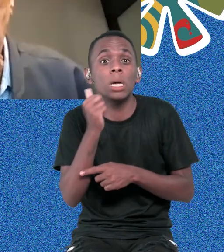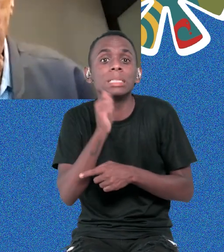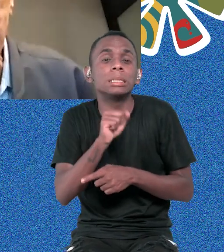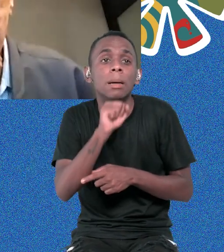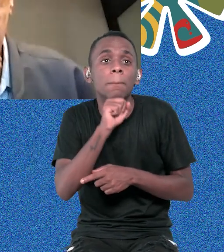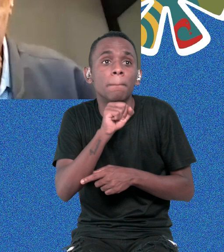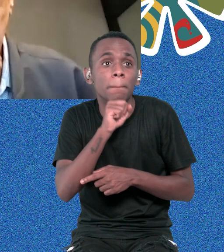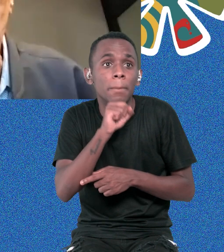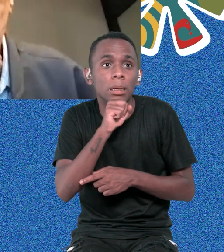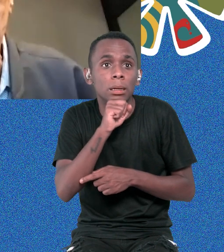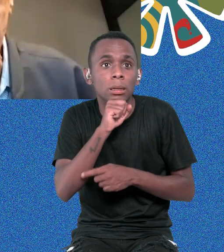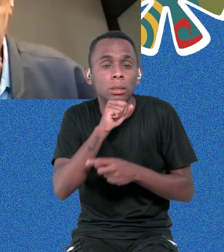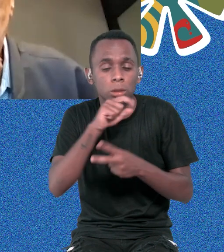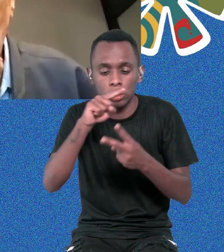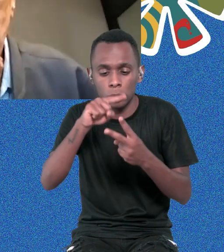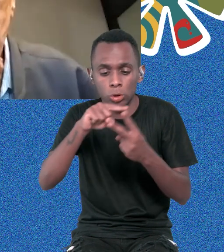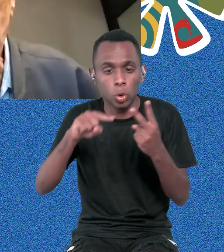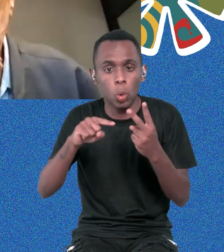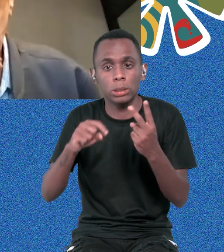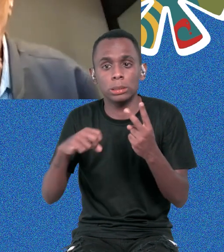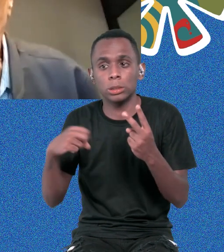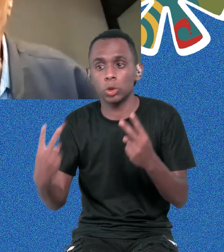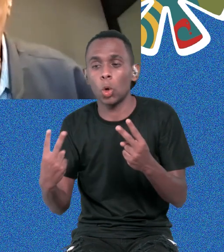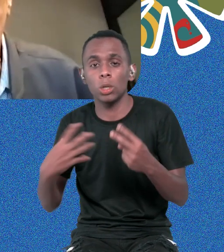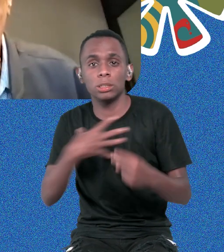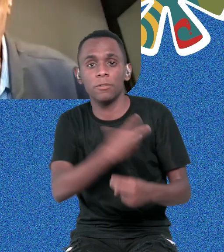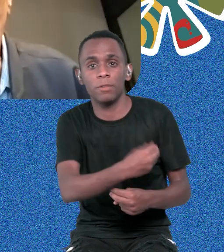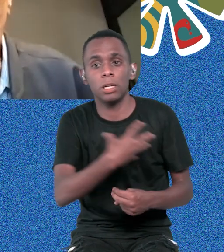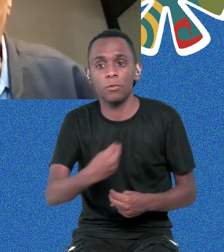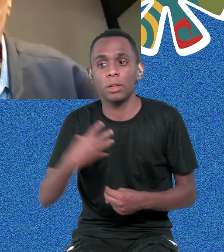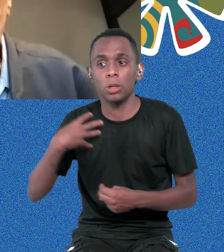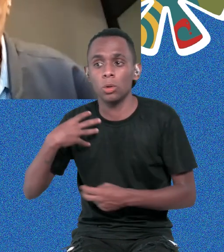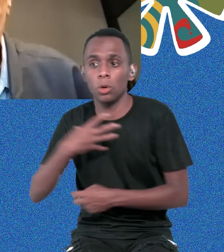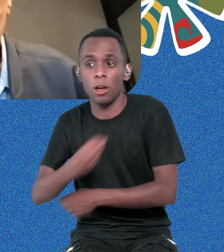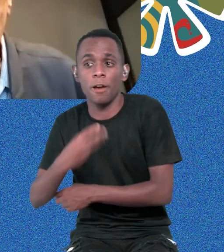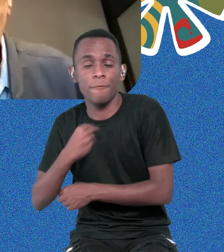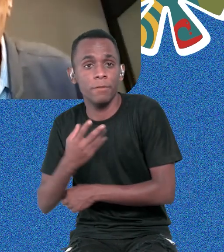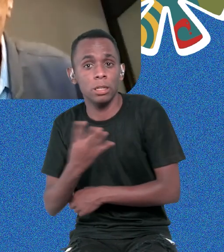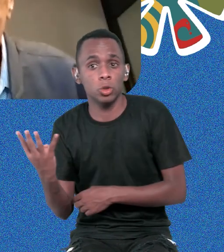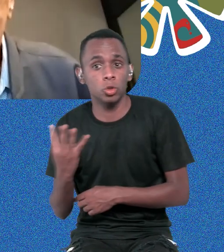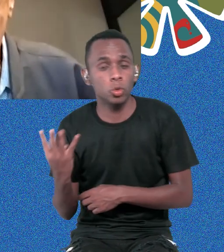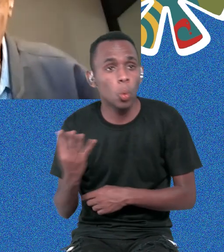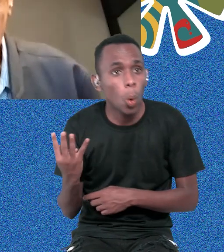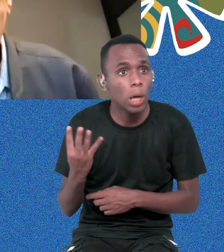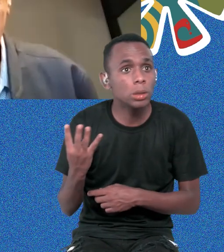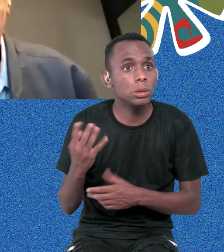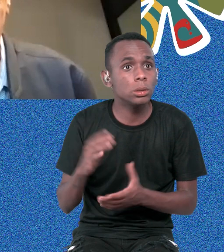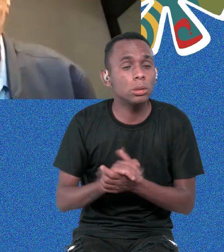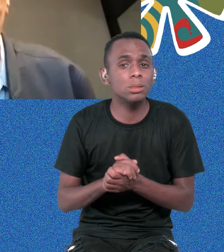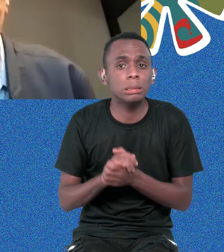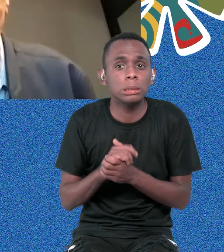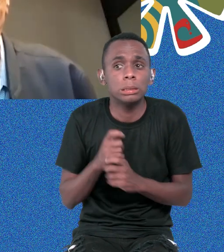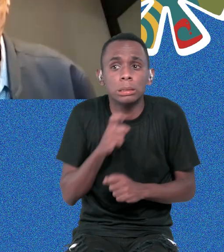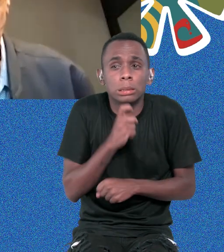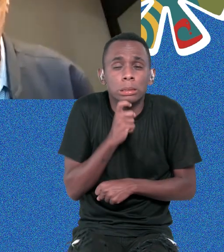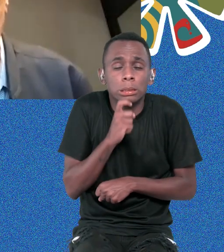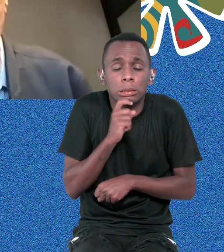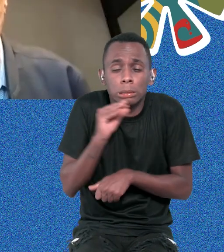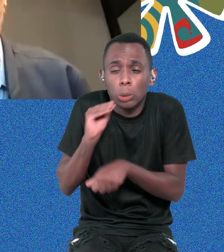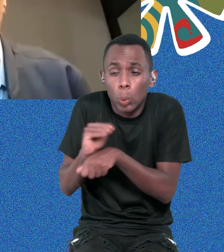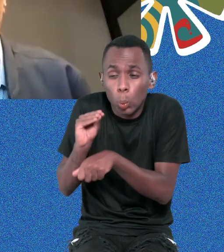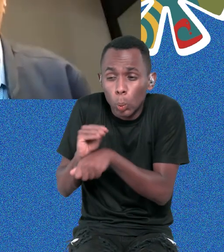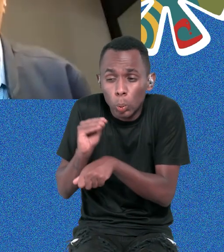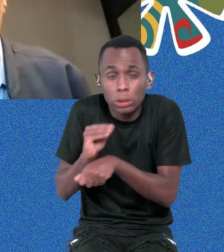duas mães com dois filhos cada uma, segurando e calentando de manhã